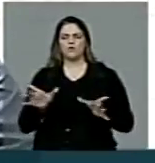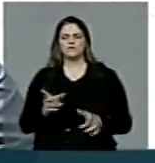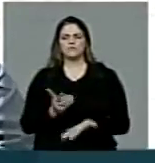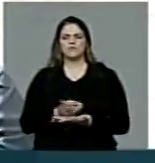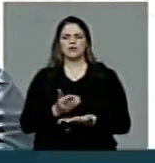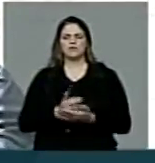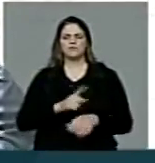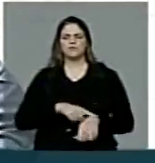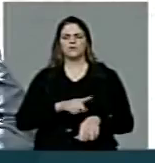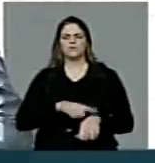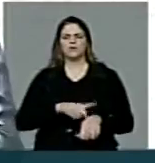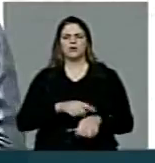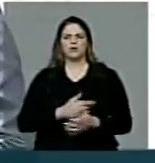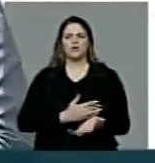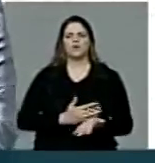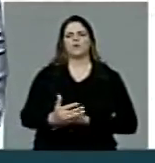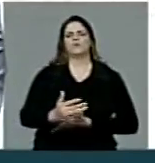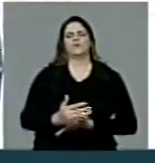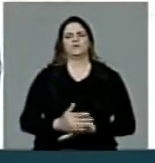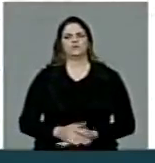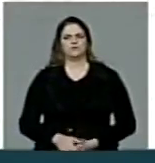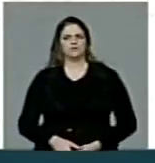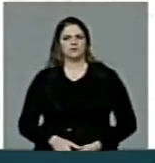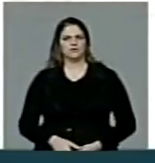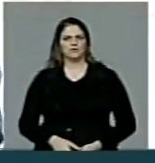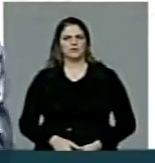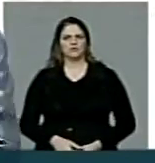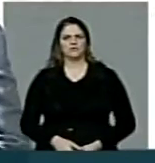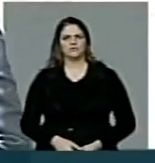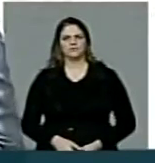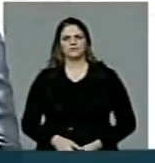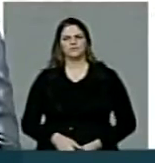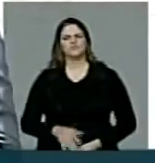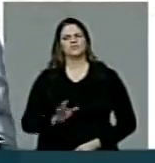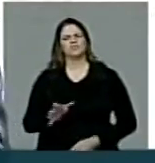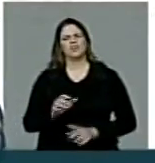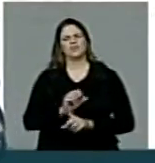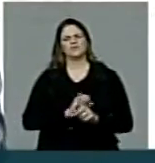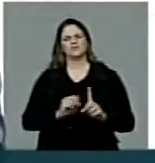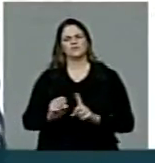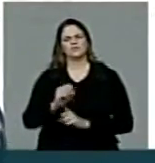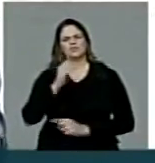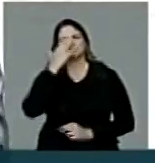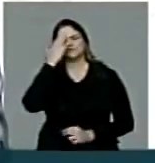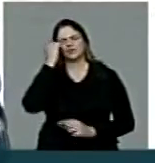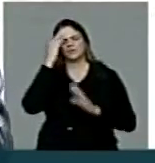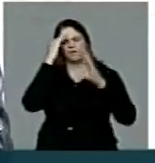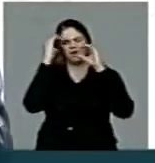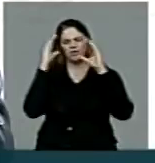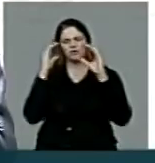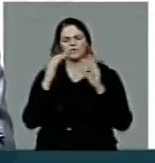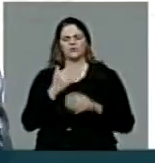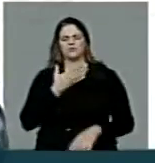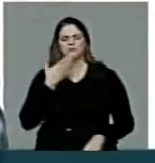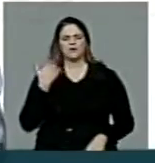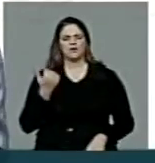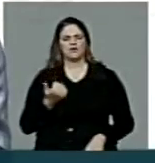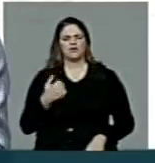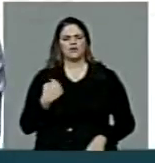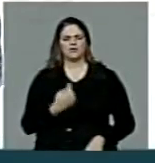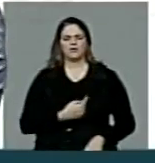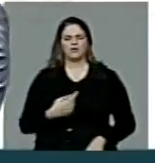eleição, tá certo? E a sociedade brasileira já está madura. Esse é o mais longo período de democracia que nós